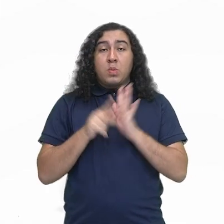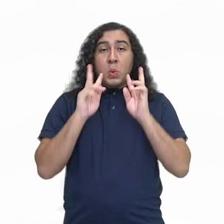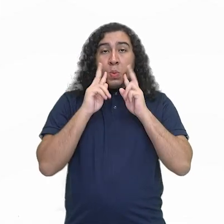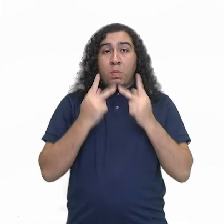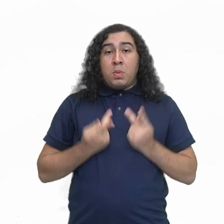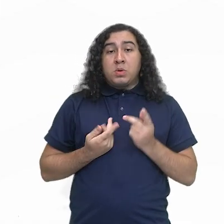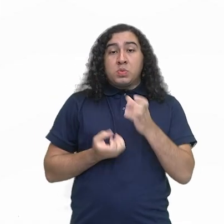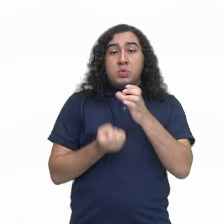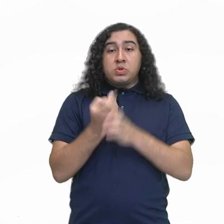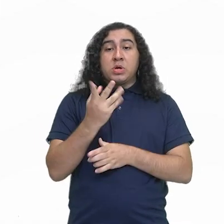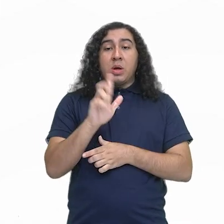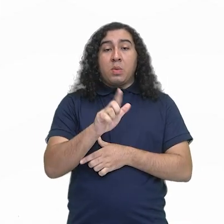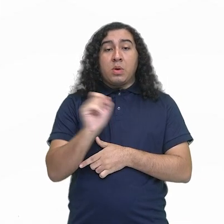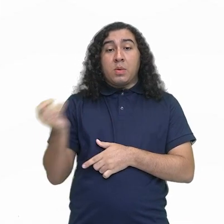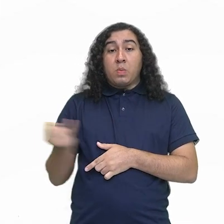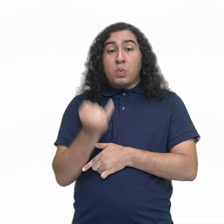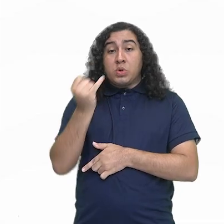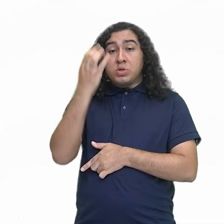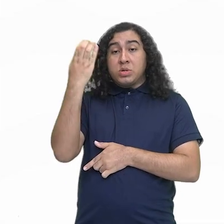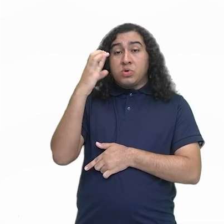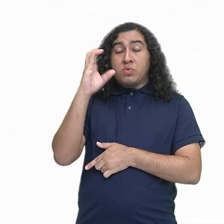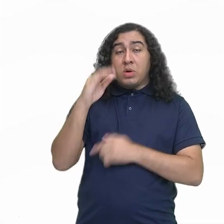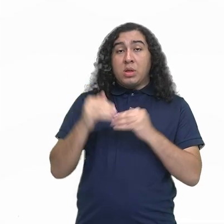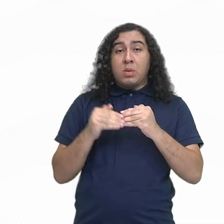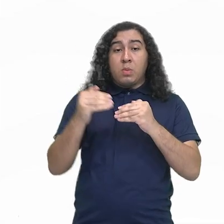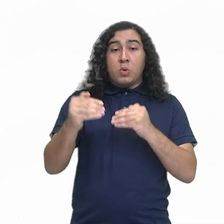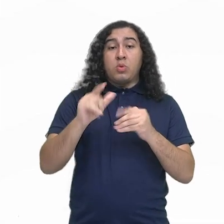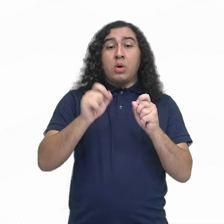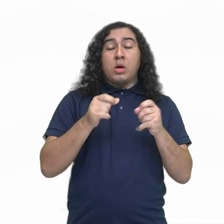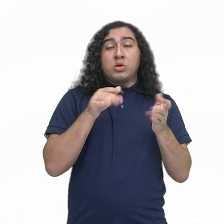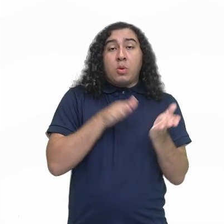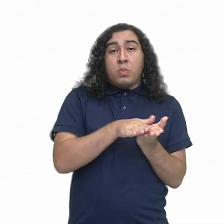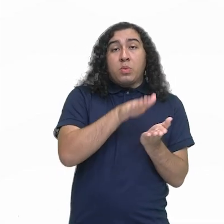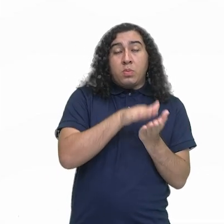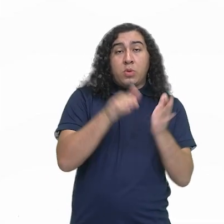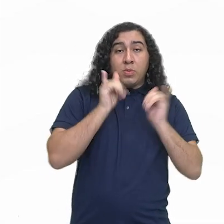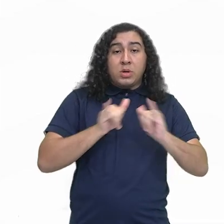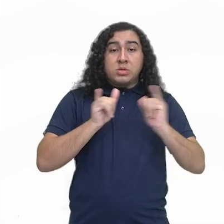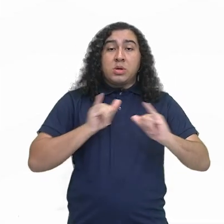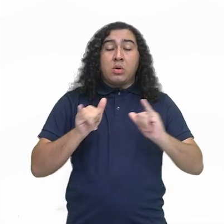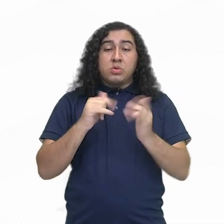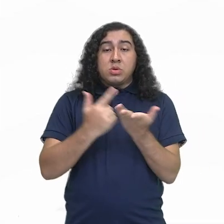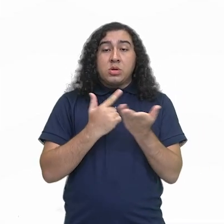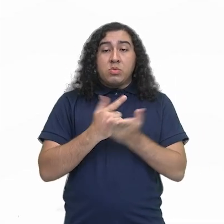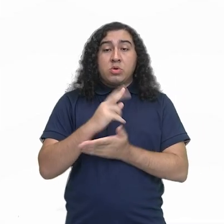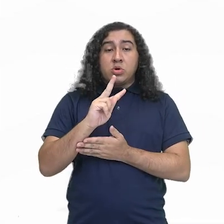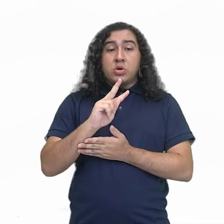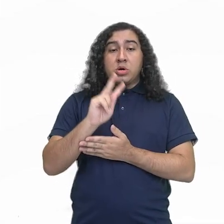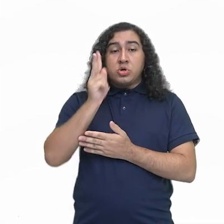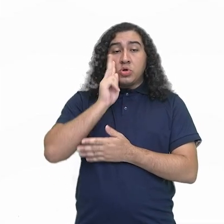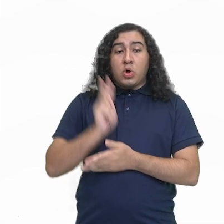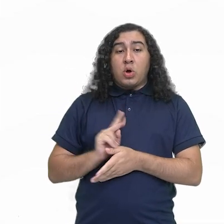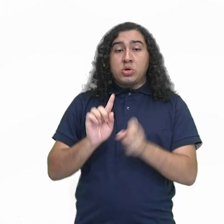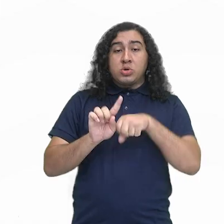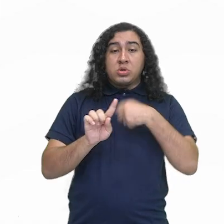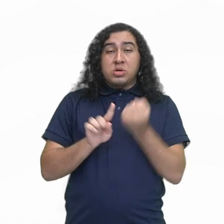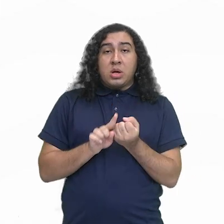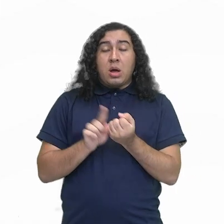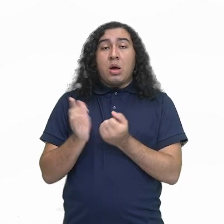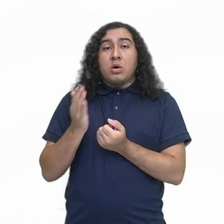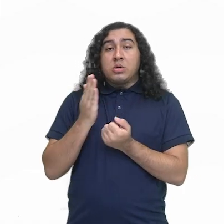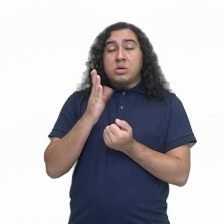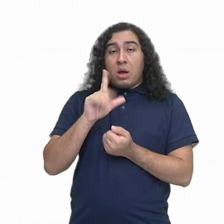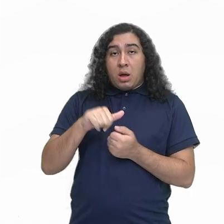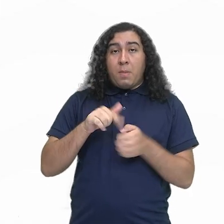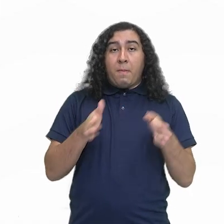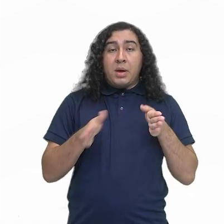ganhou importância científica a partir da publicação da obra História Social da Infância e da Família,